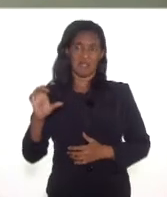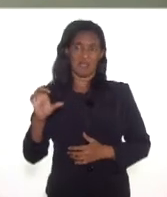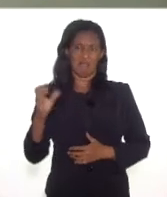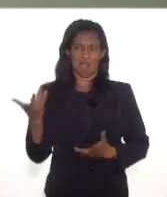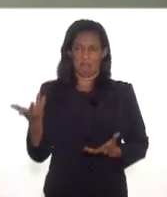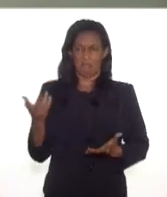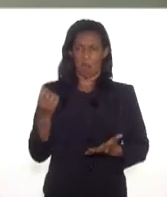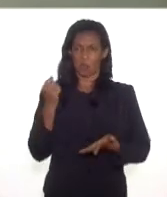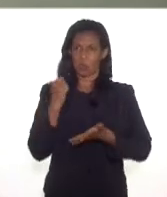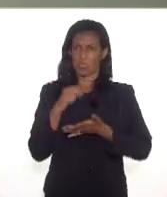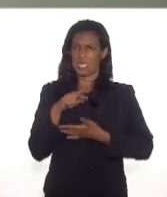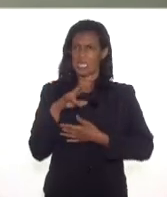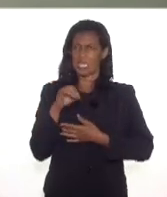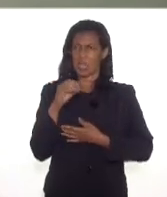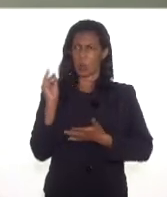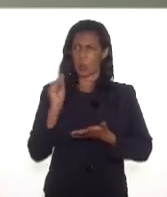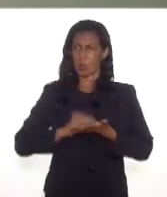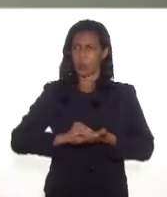selo,